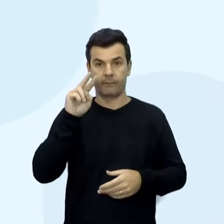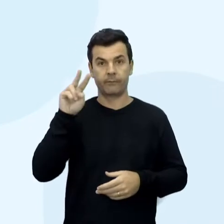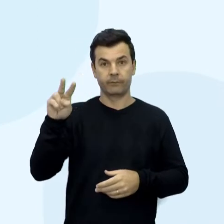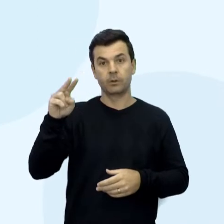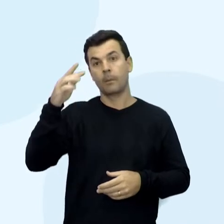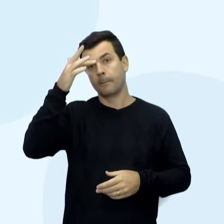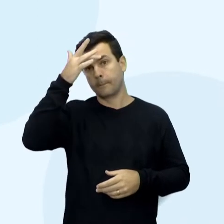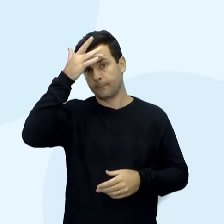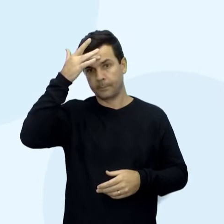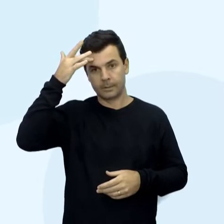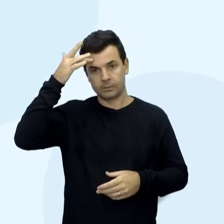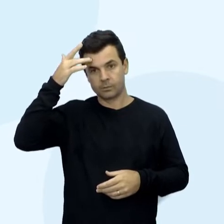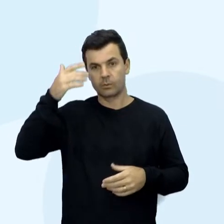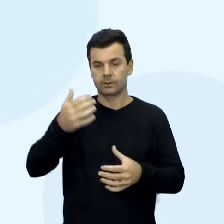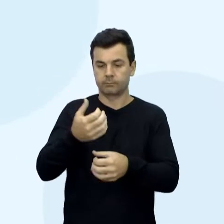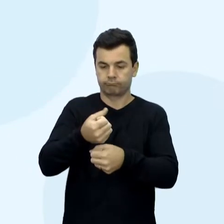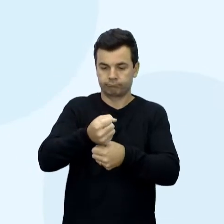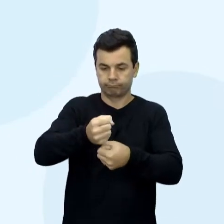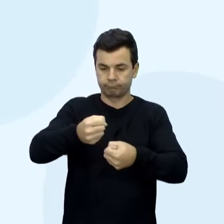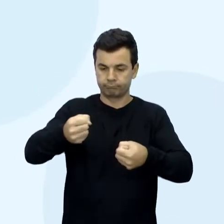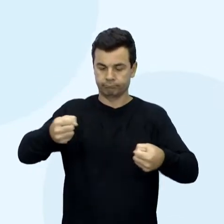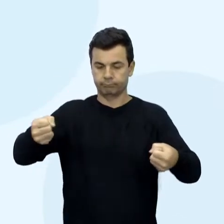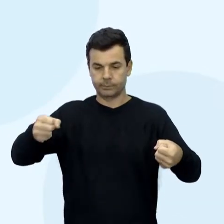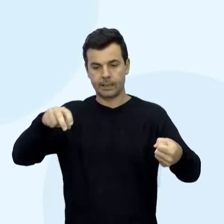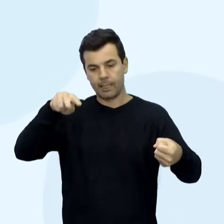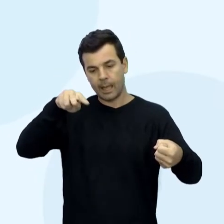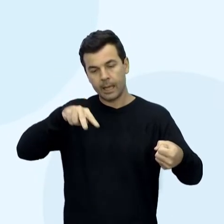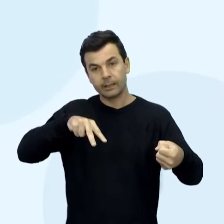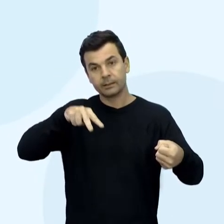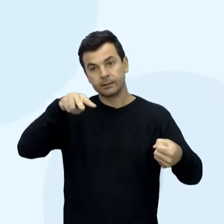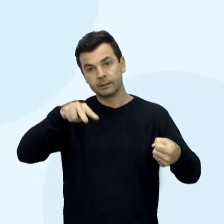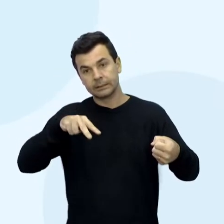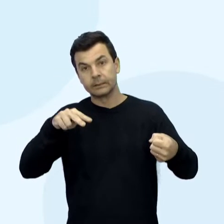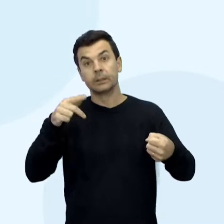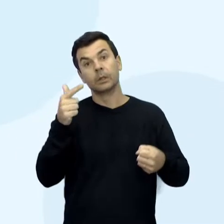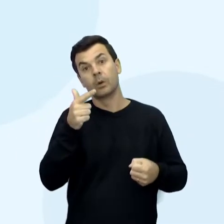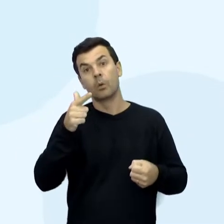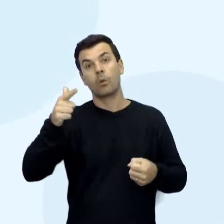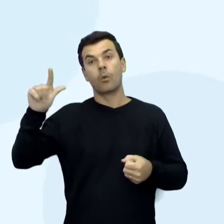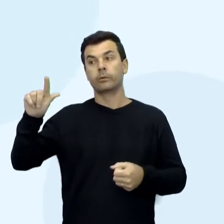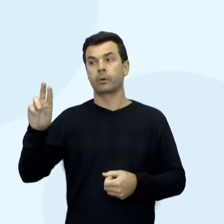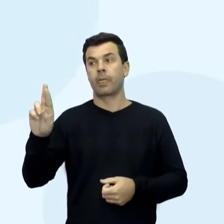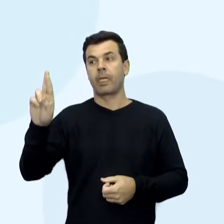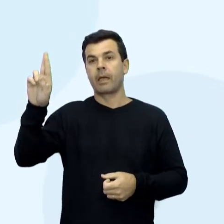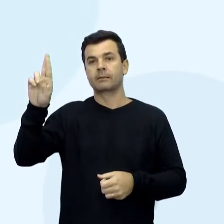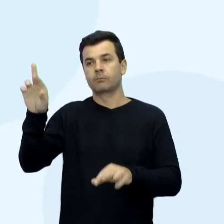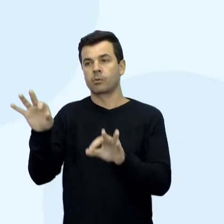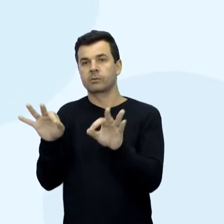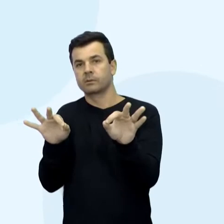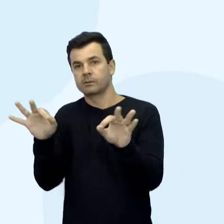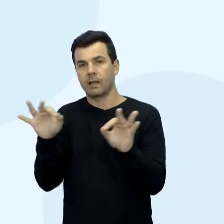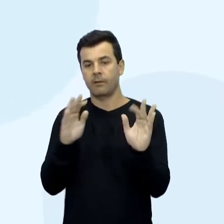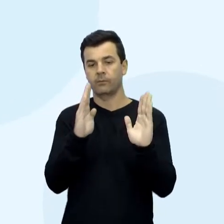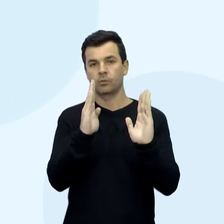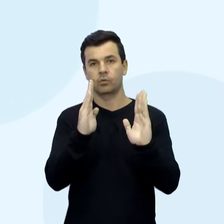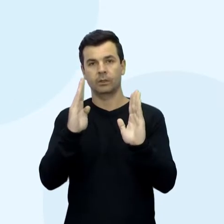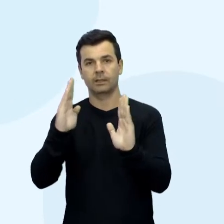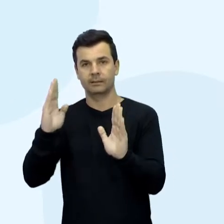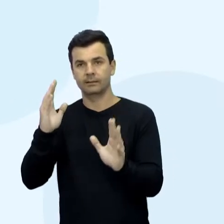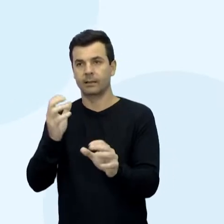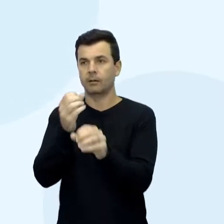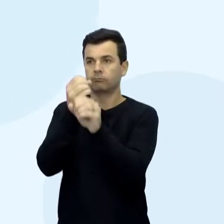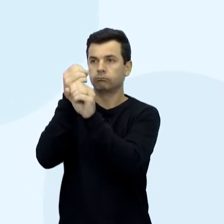estão lendo pergaminhos e outras que estão organizando esses pergaminhos, tá? Então, o objetivo dessa